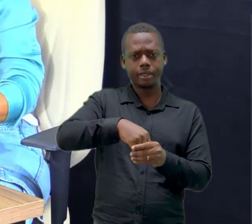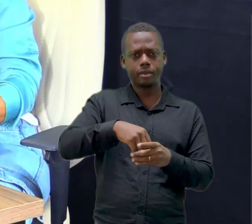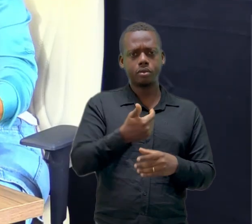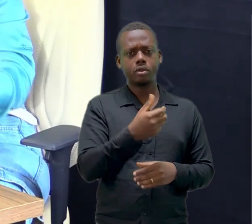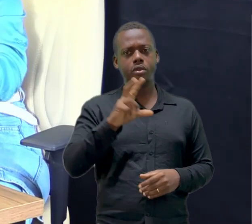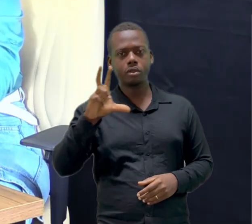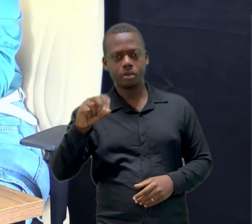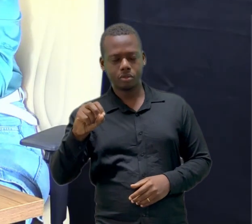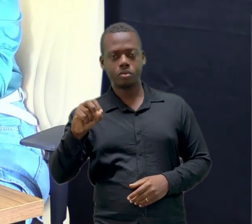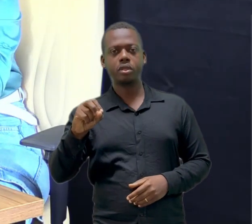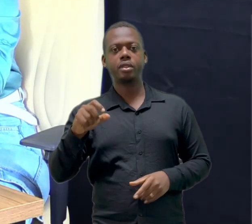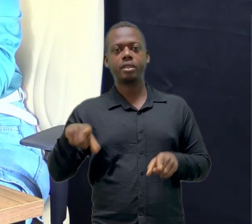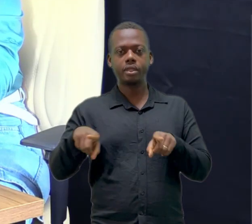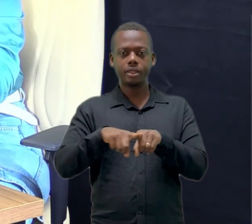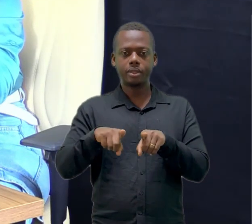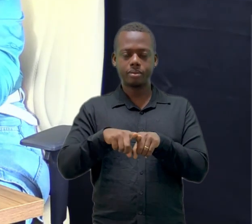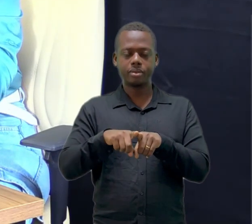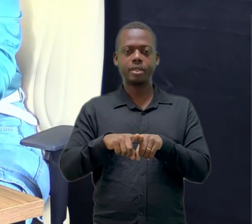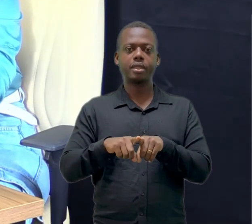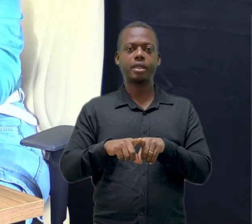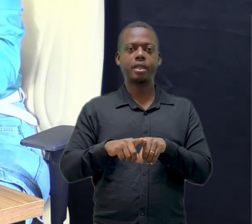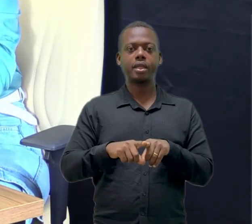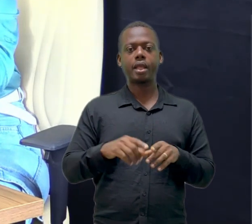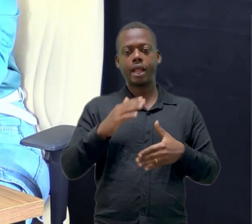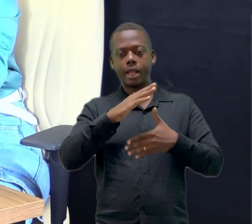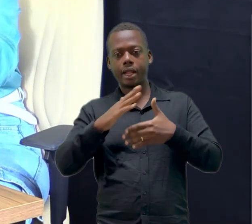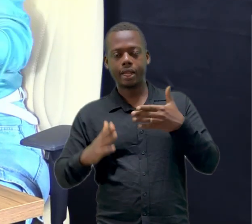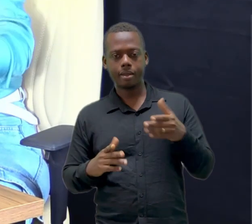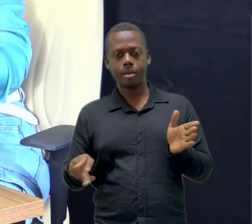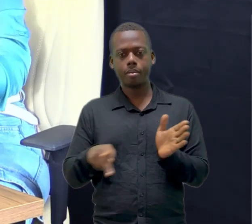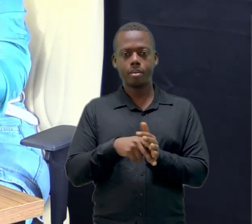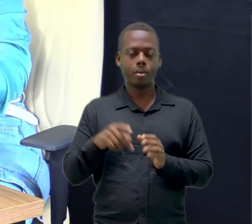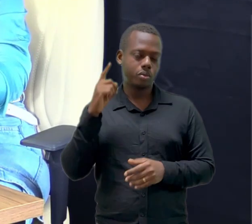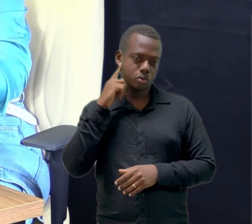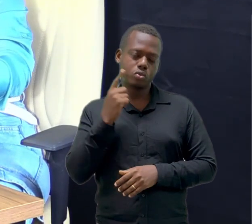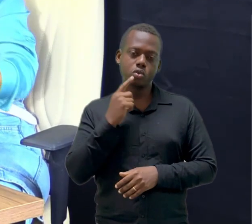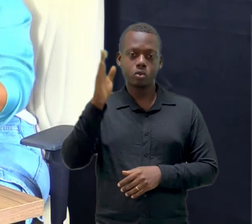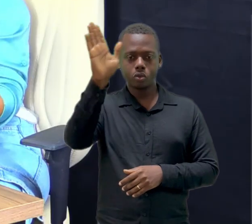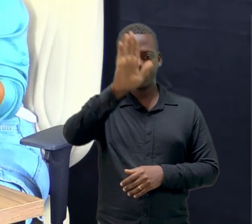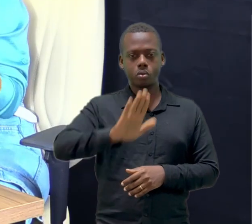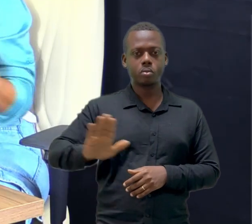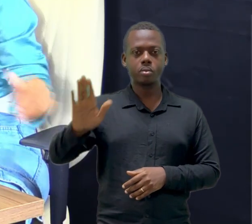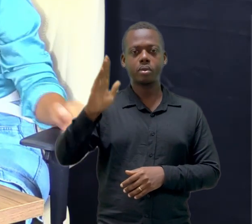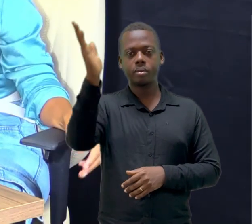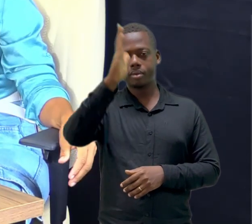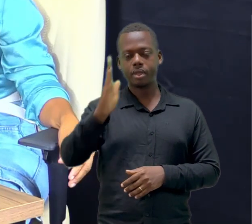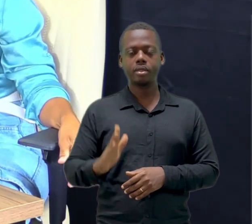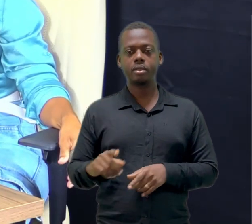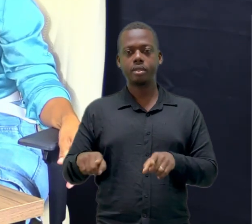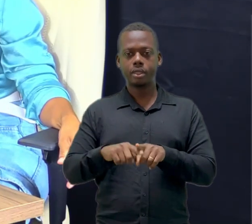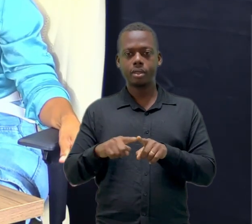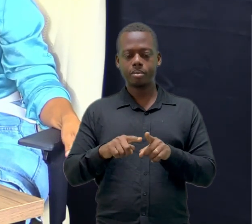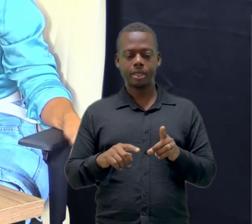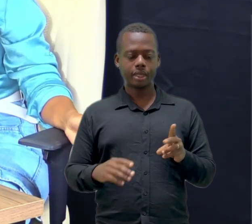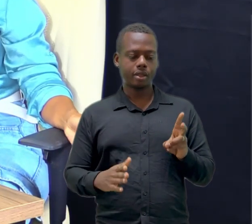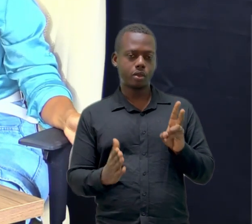Línguas. Então, nós temos a Libras, que é a língua de sinais falada pelo surdo do Brasil, e temos também a língua de sinais indígena.